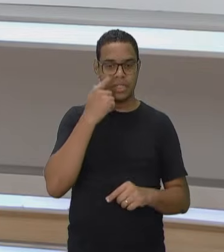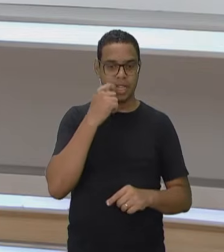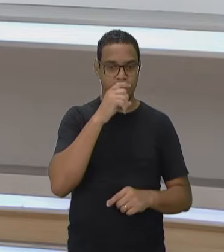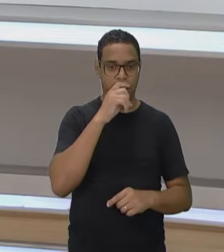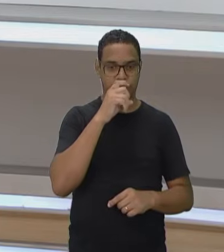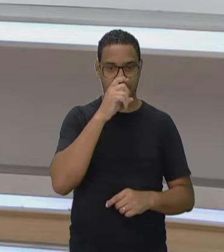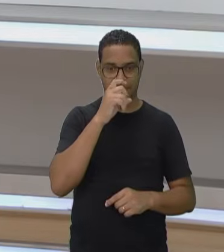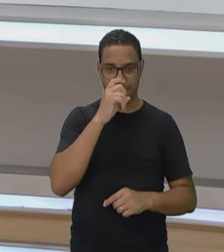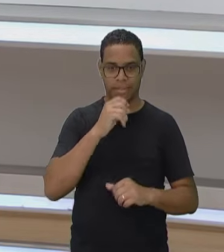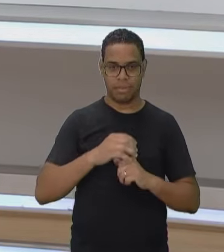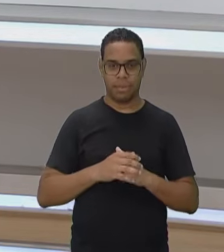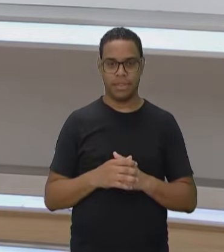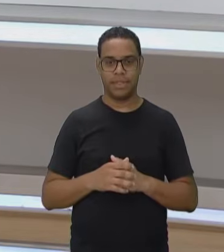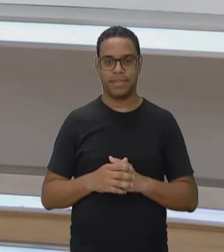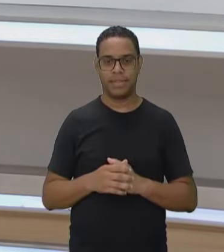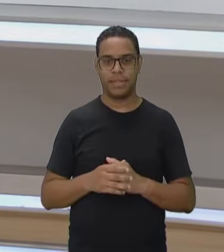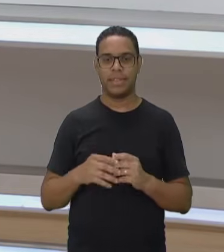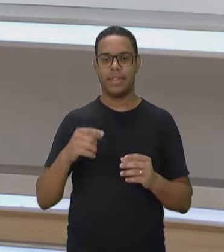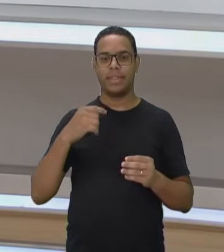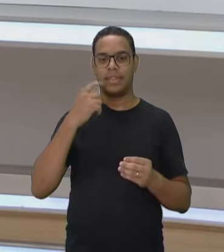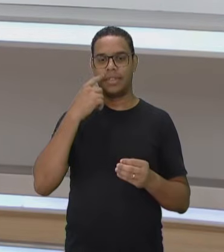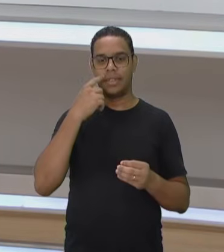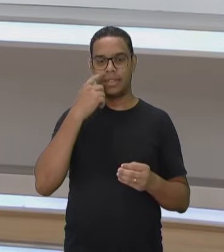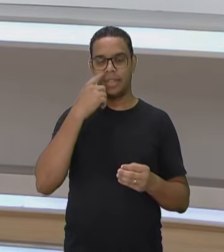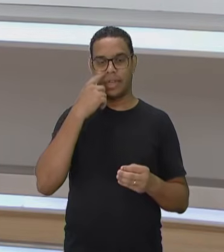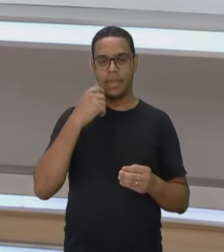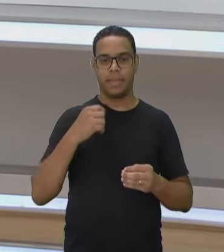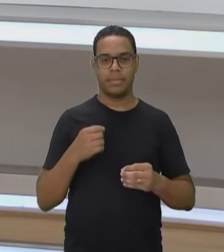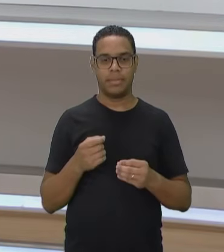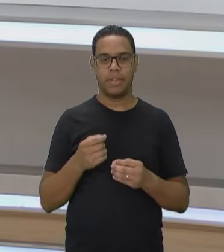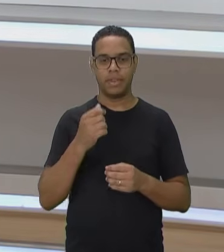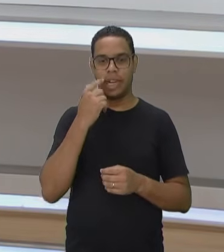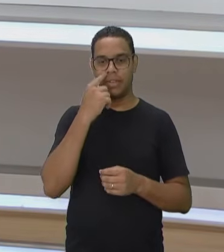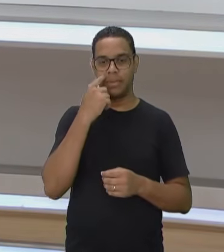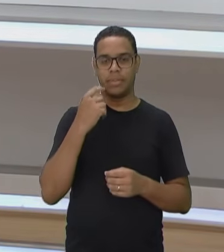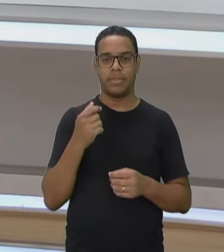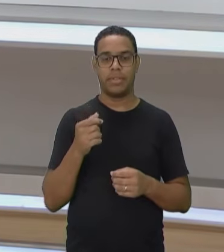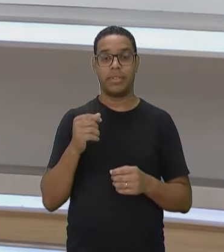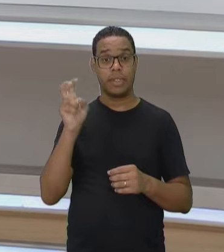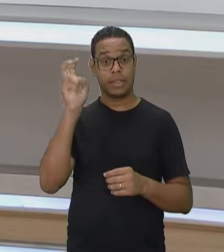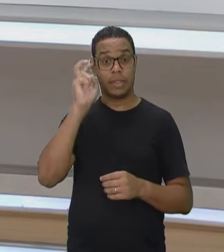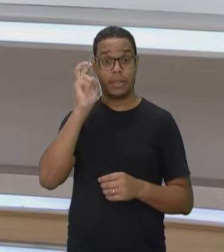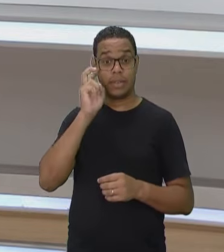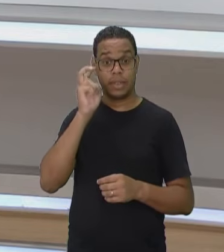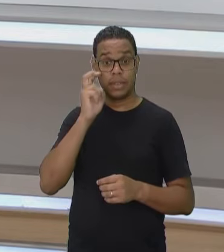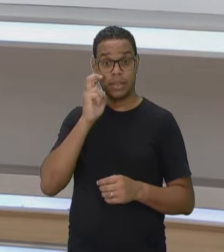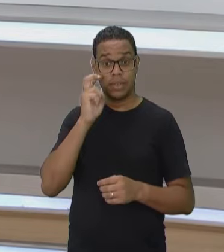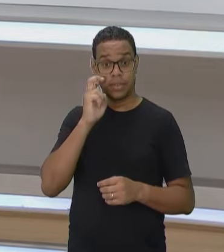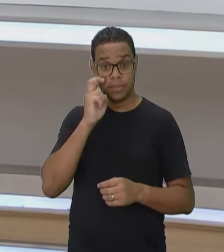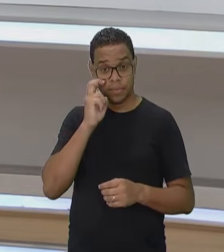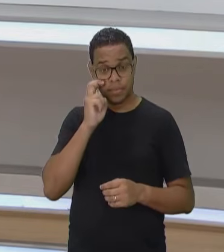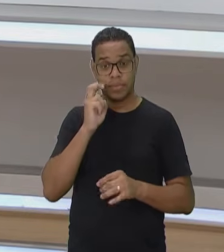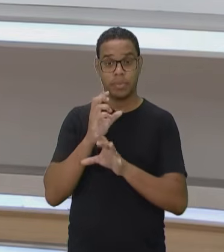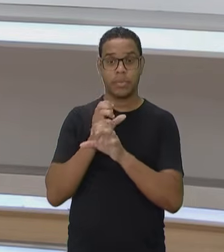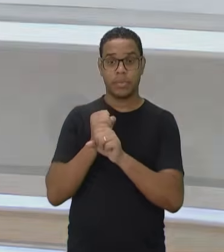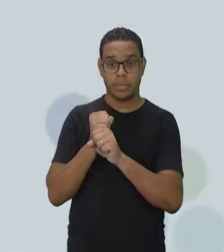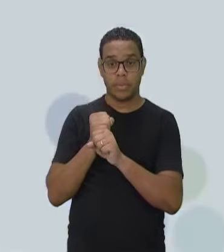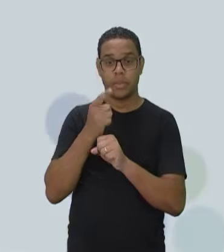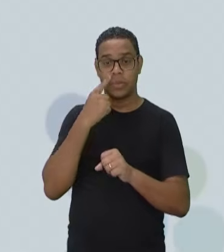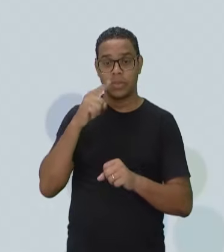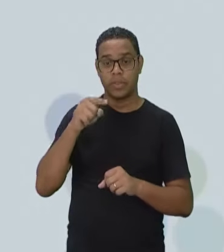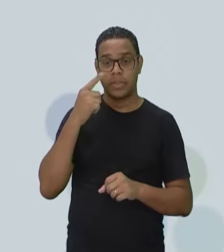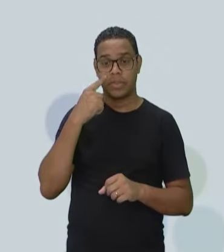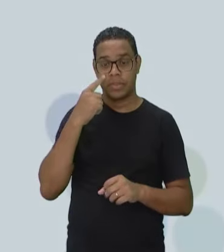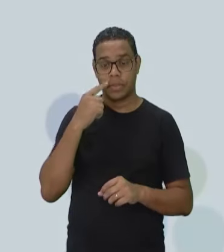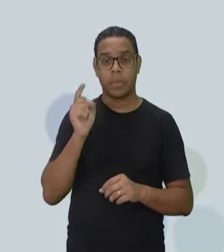vai localizar a quinta-feira. Aqui está a quinta-feira. E vou destacar aqui para vocês